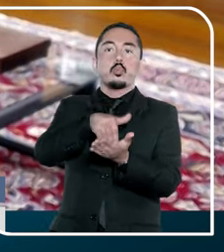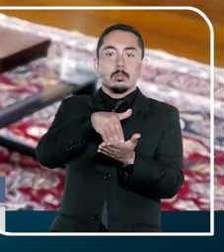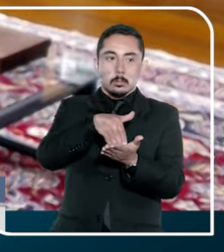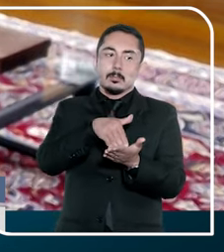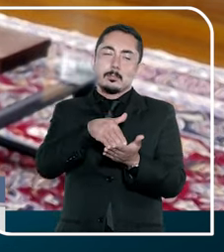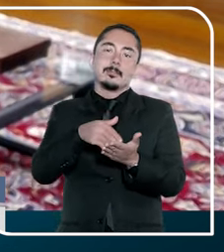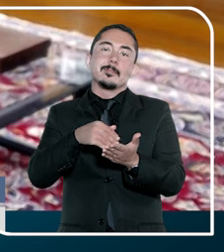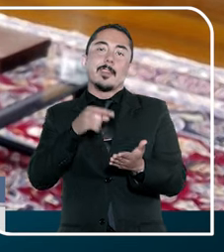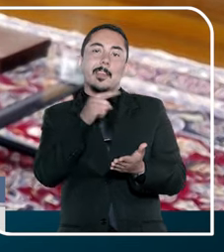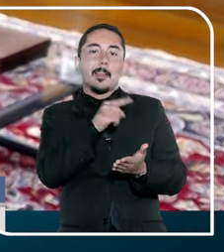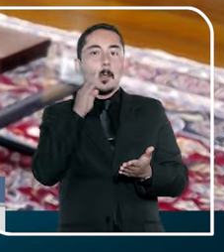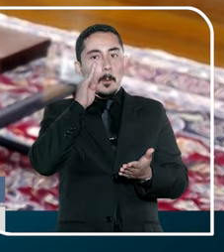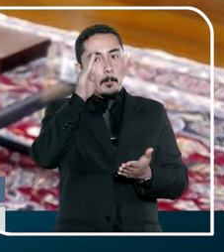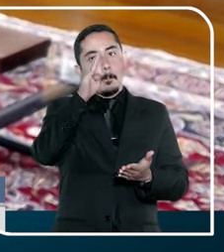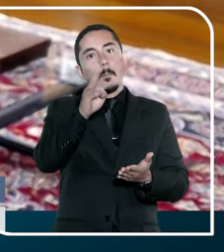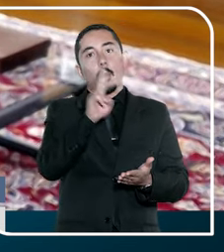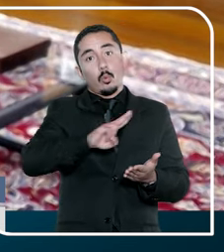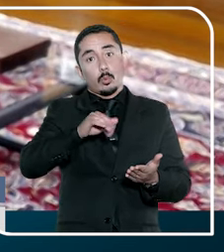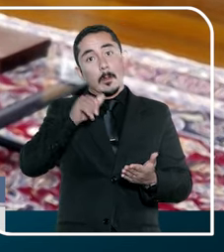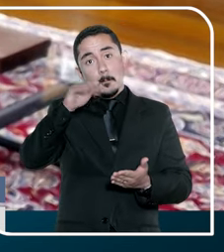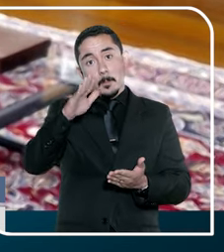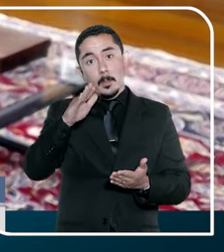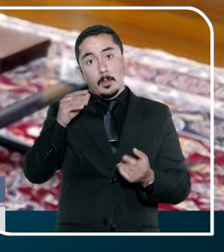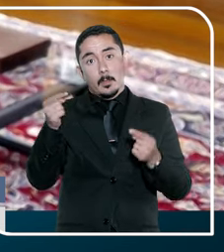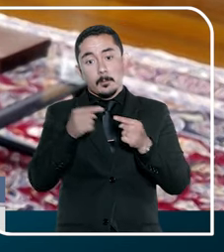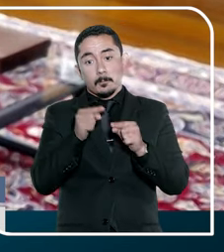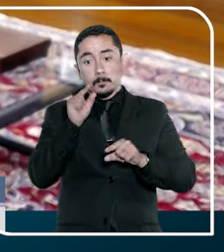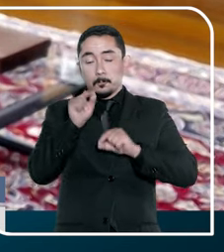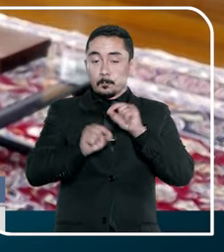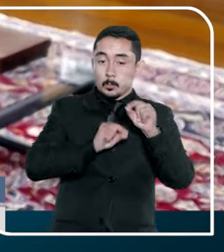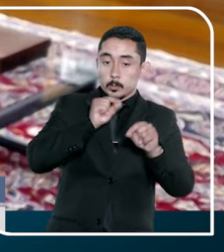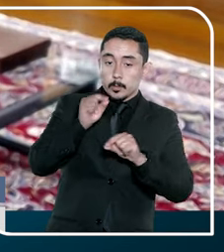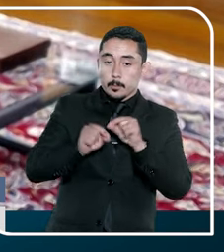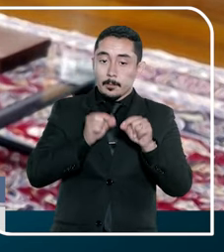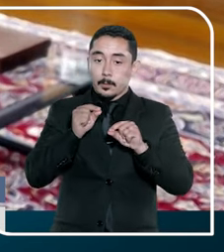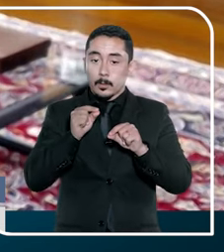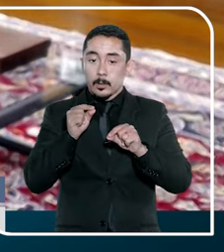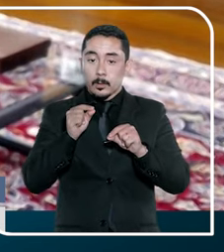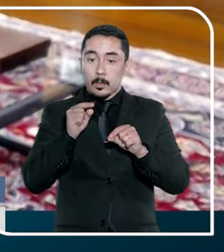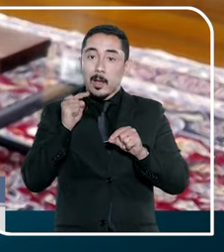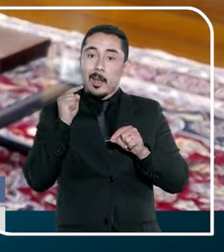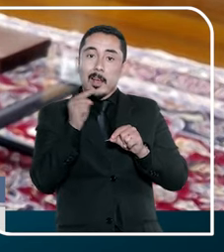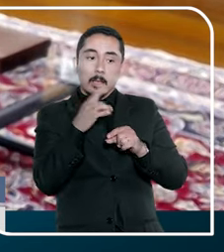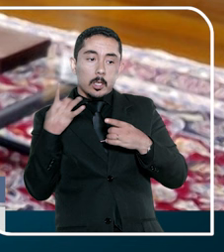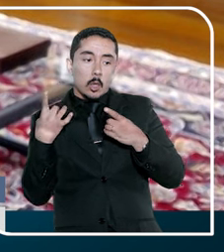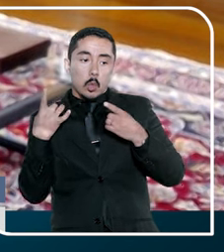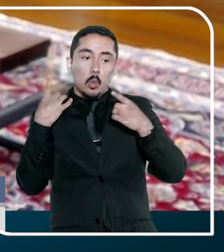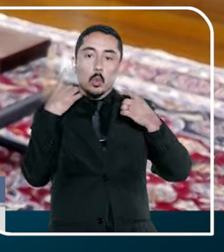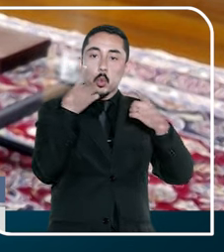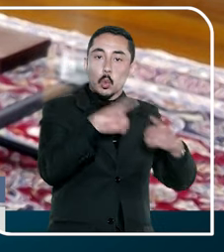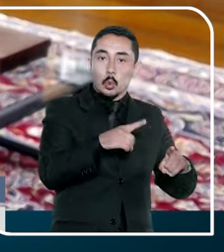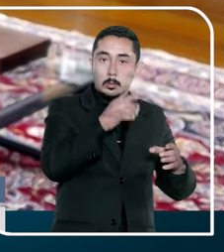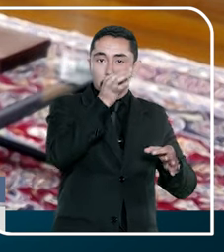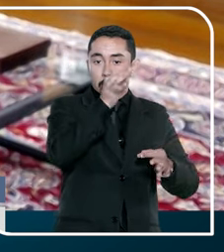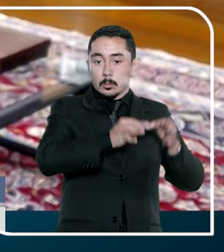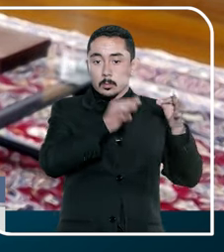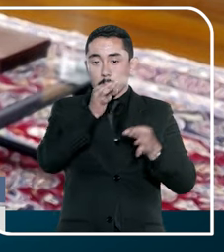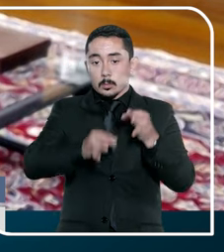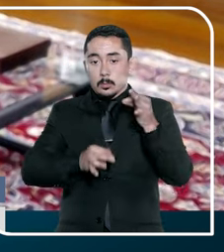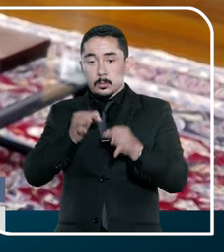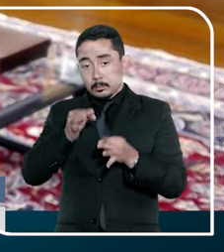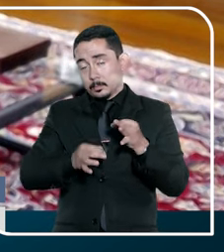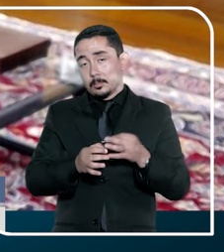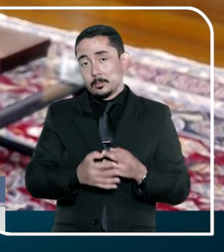é o da inidade da lesão jurídica causada pela geralmente isso